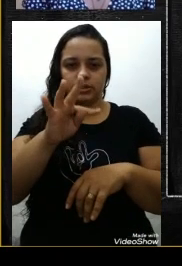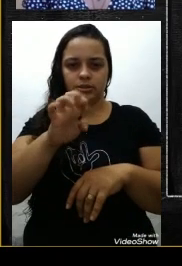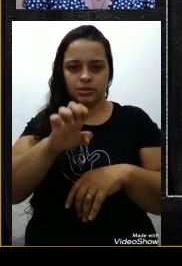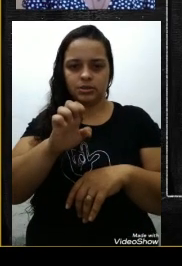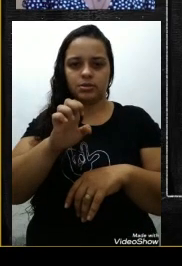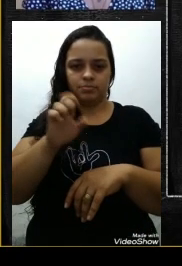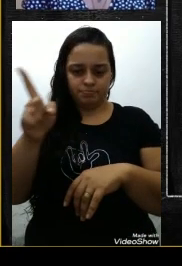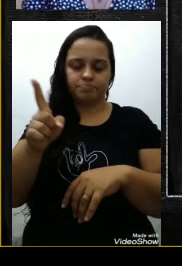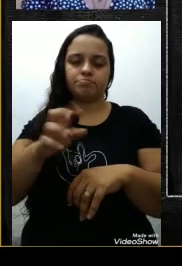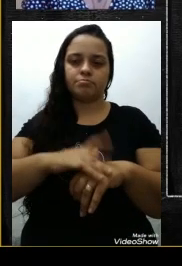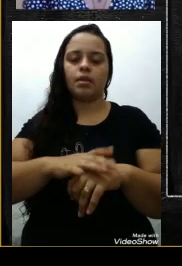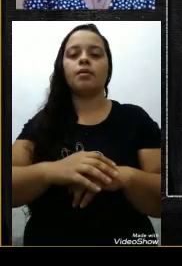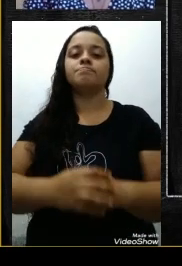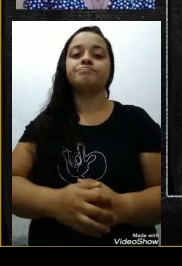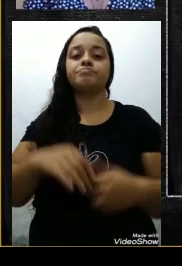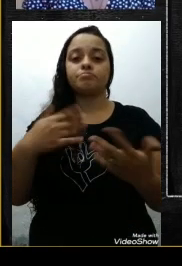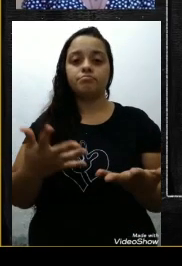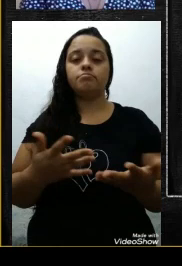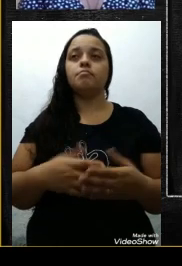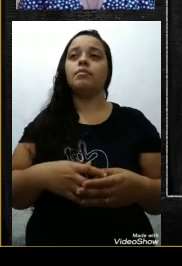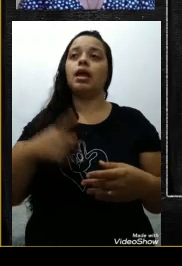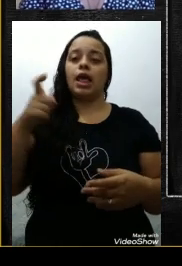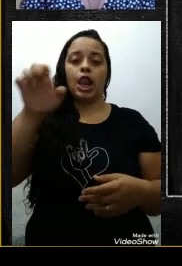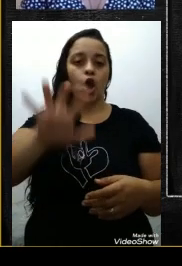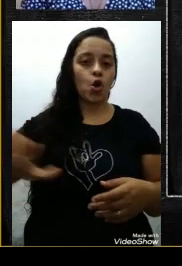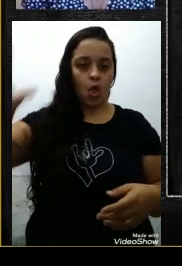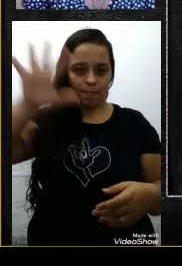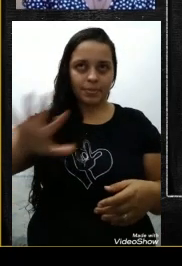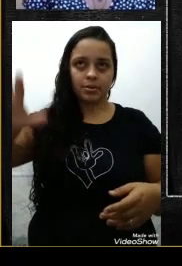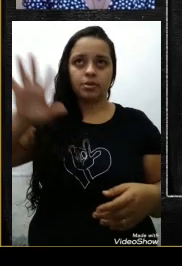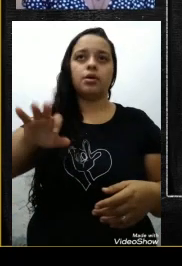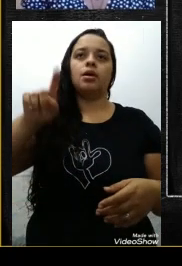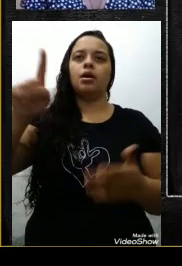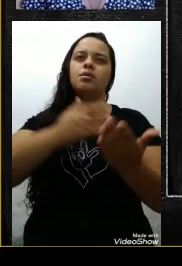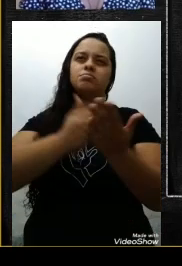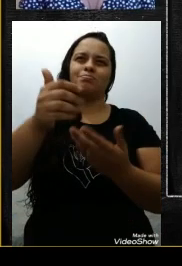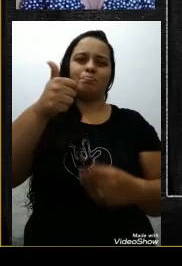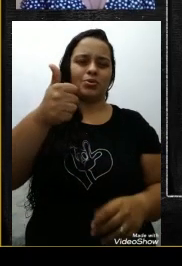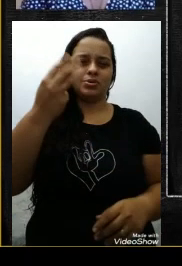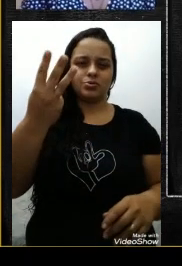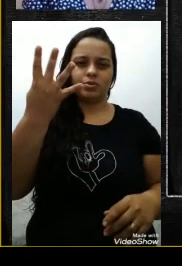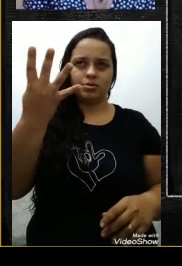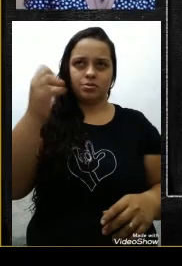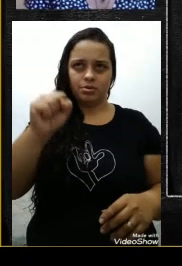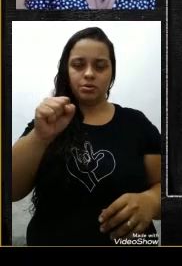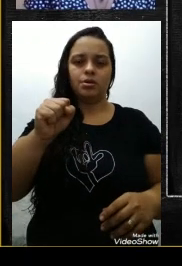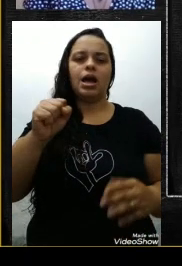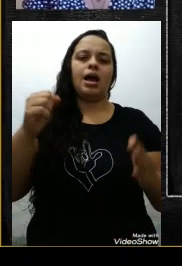segunda dessas terríveis catástrofes que vão se abater sobre a Europa ocidental. Entre os anos